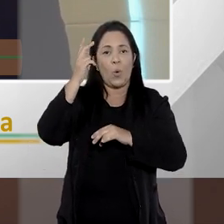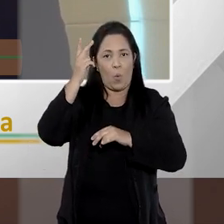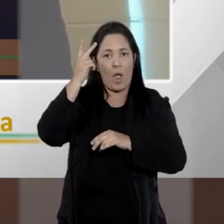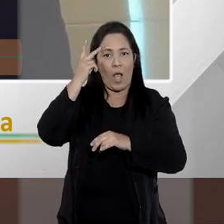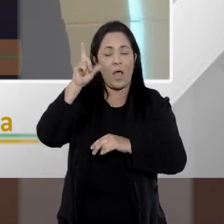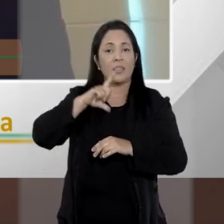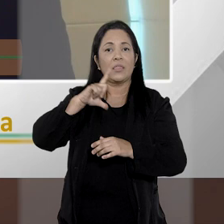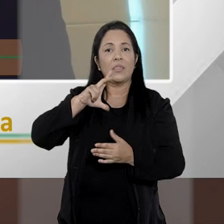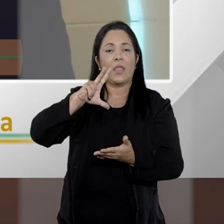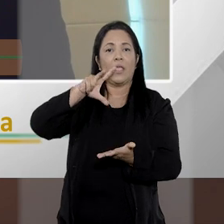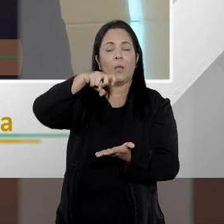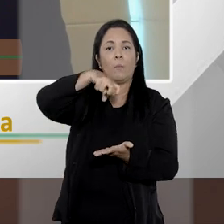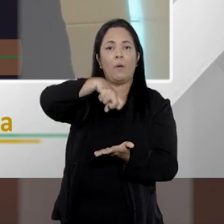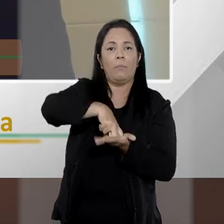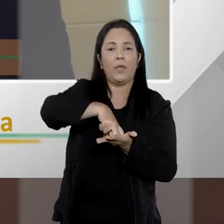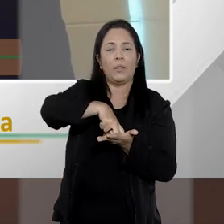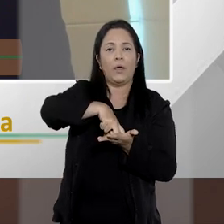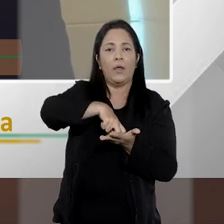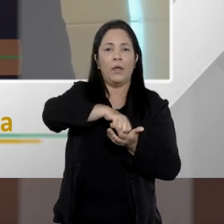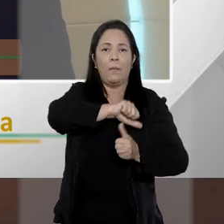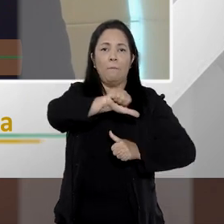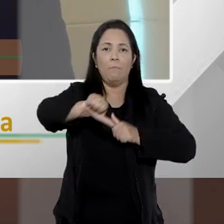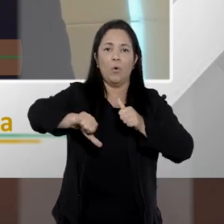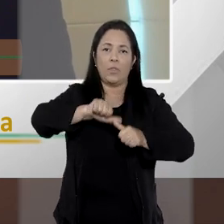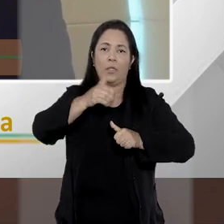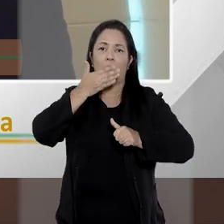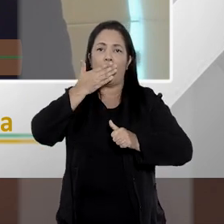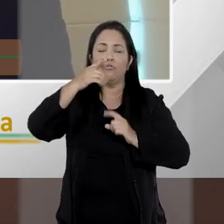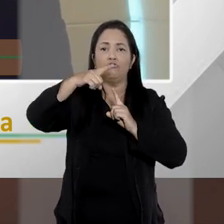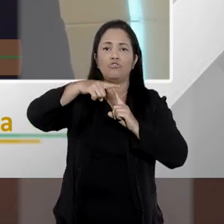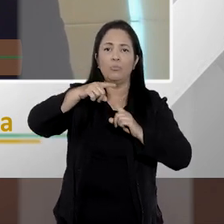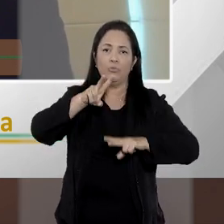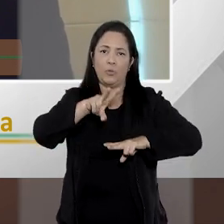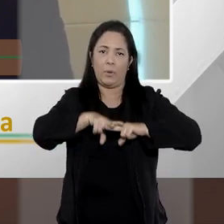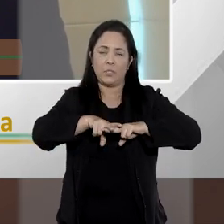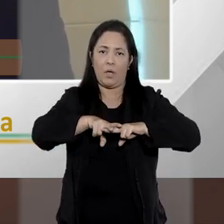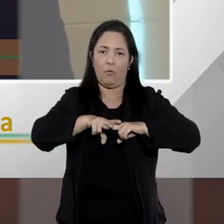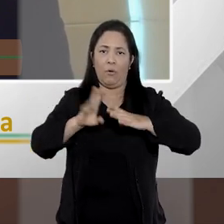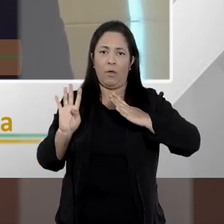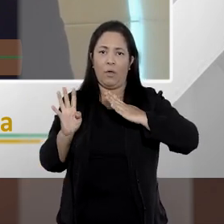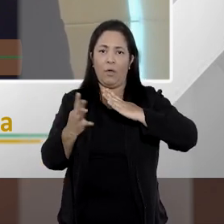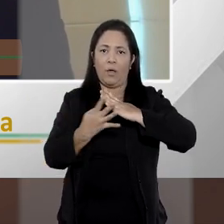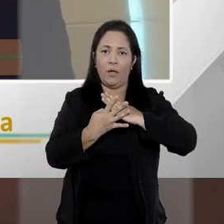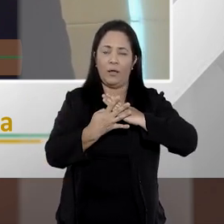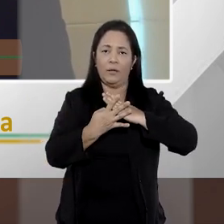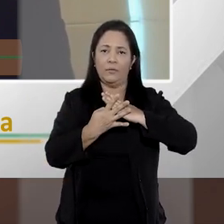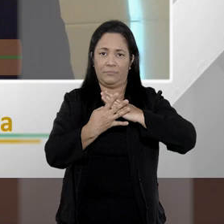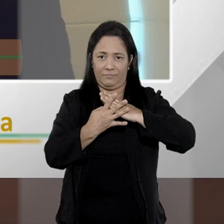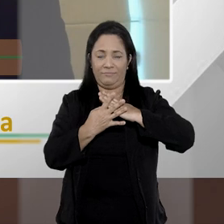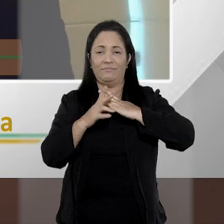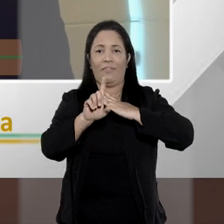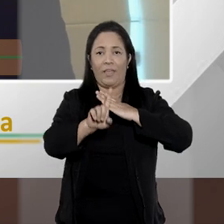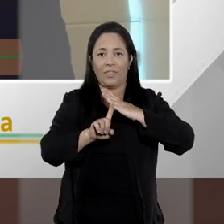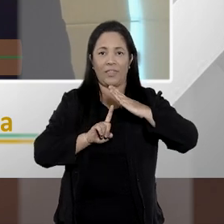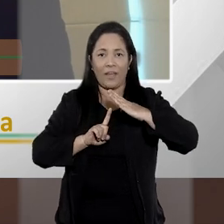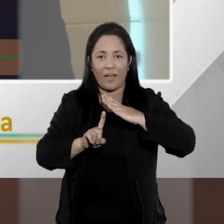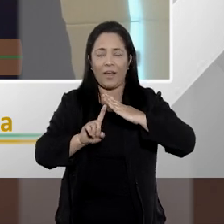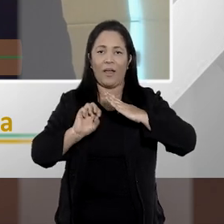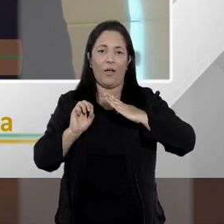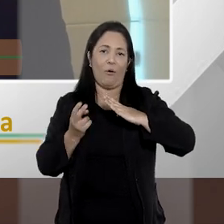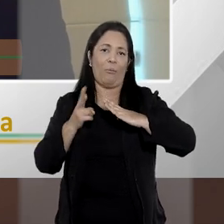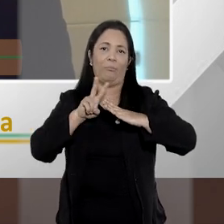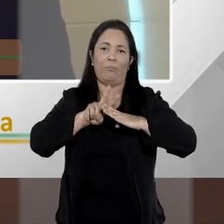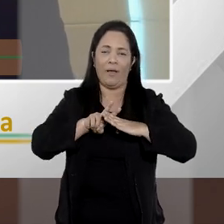regime. Há prejuízo em relação ao cômputo objetivo do prazo estipulado. Mas não é só isso. Uma outra questão